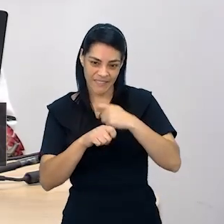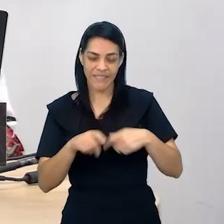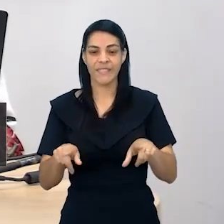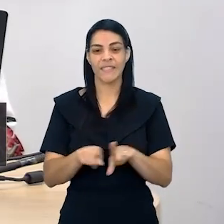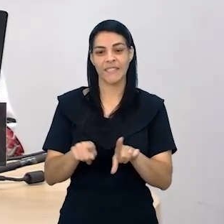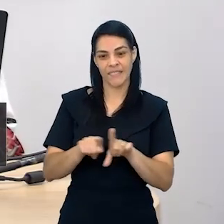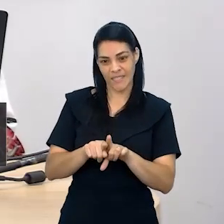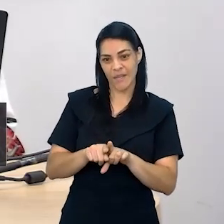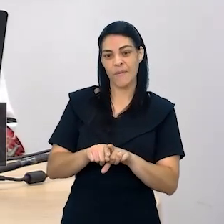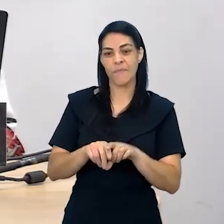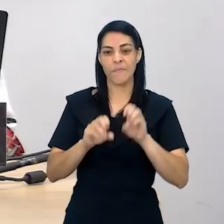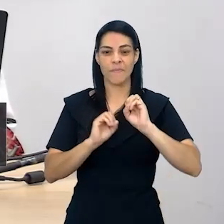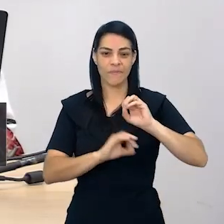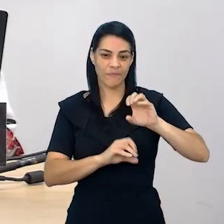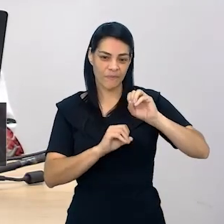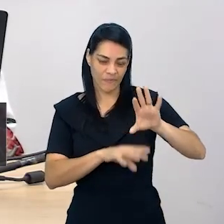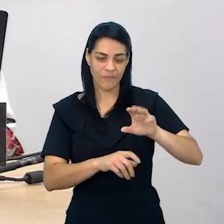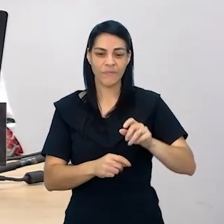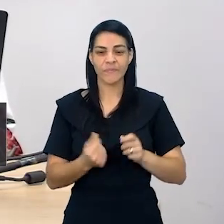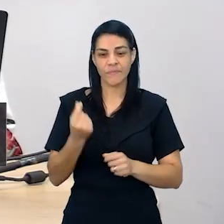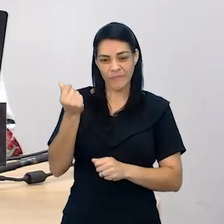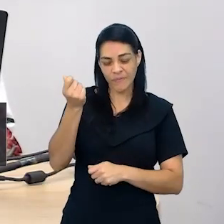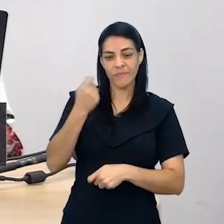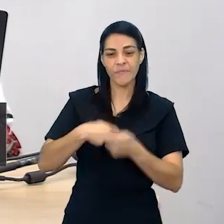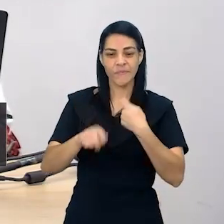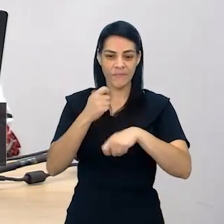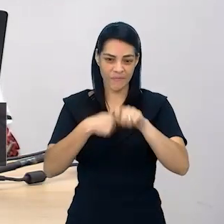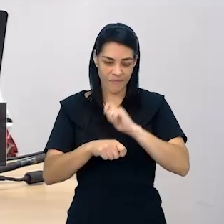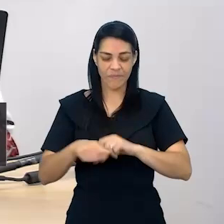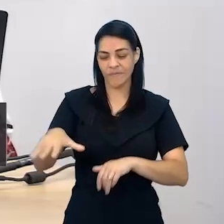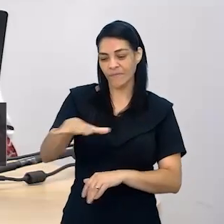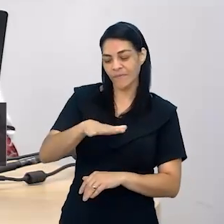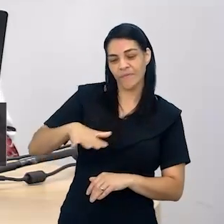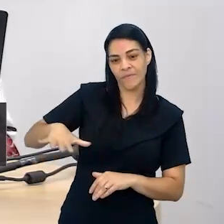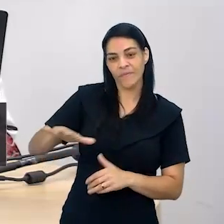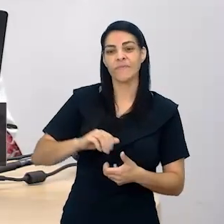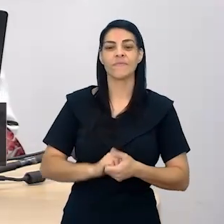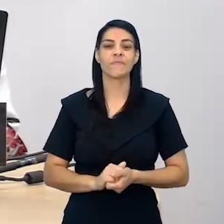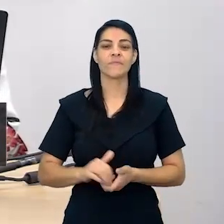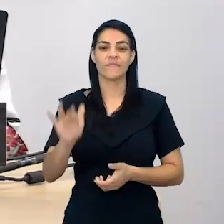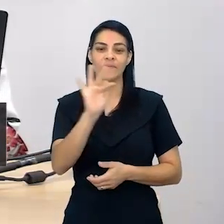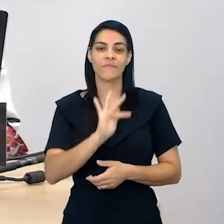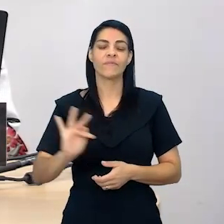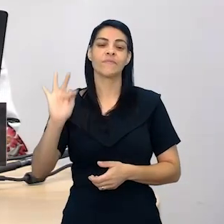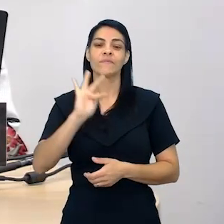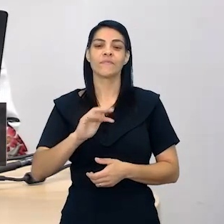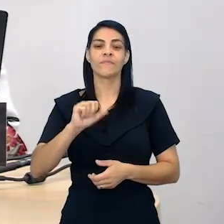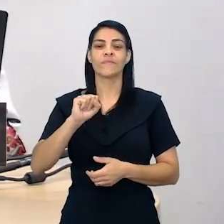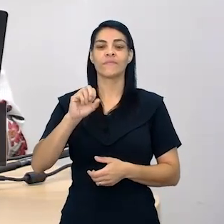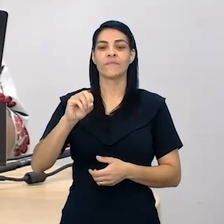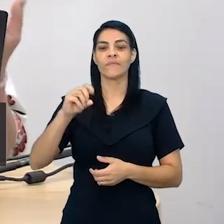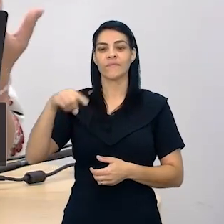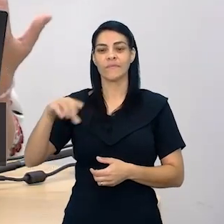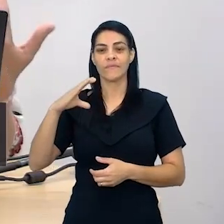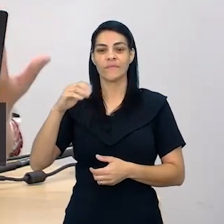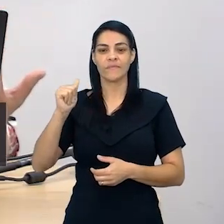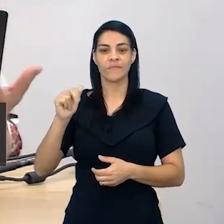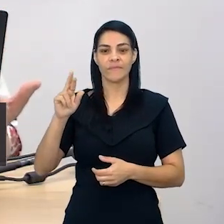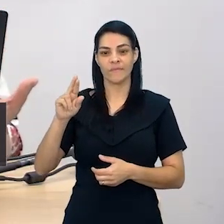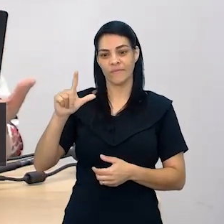são desenvolvedores das Universidades da região de São Carlos e até